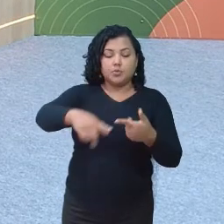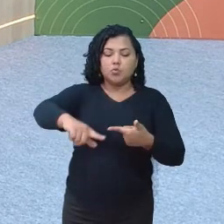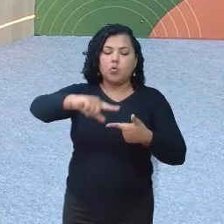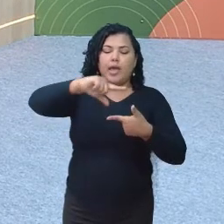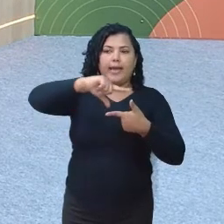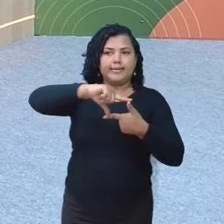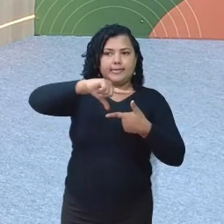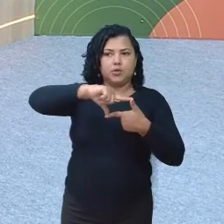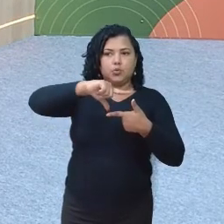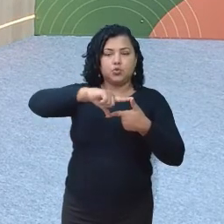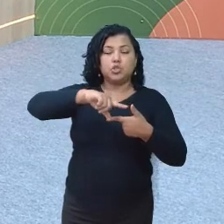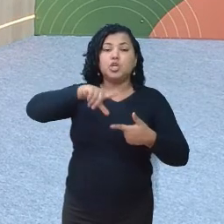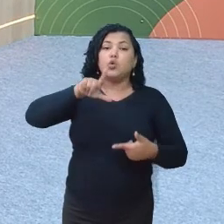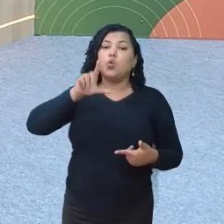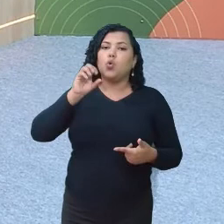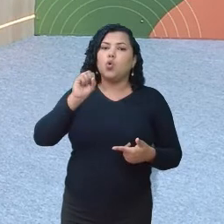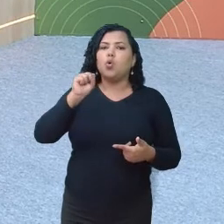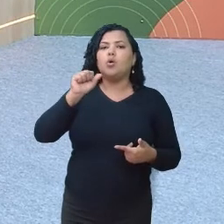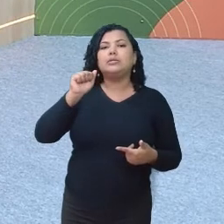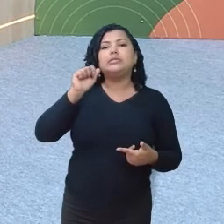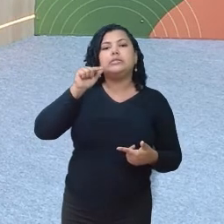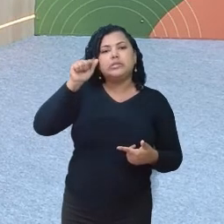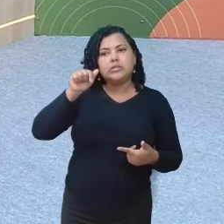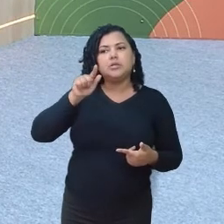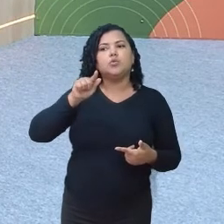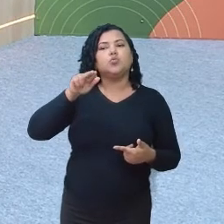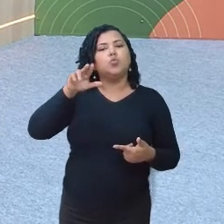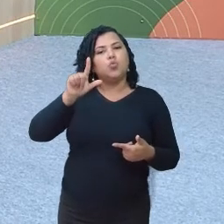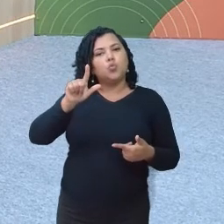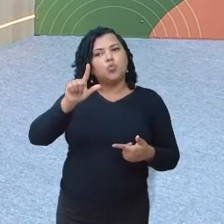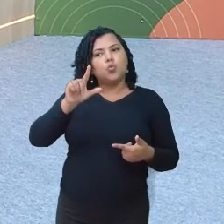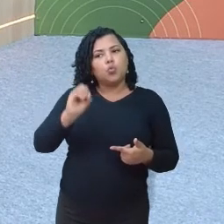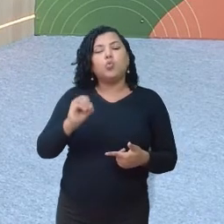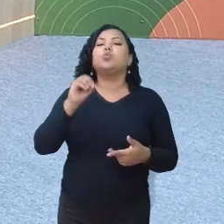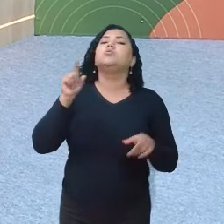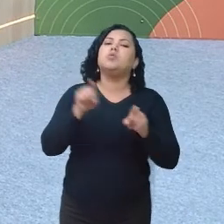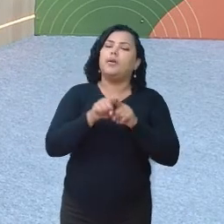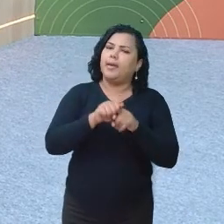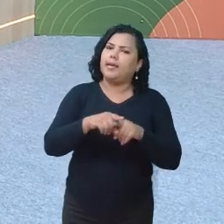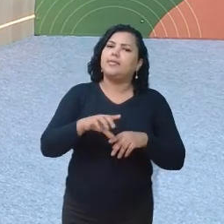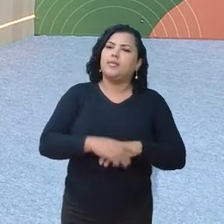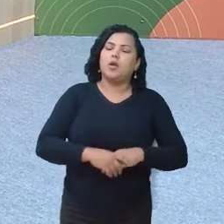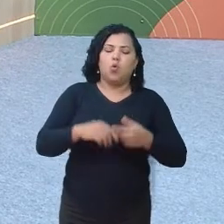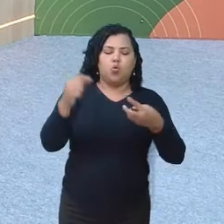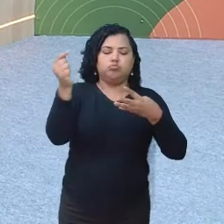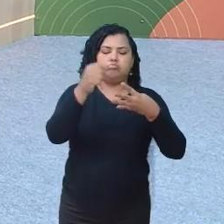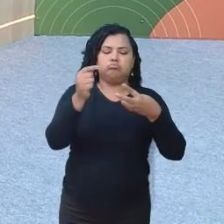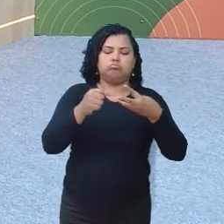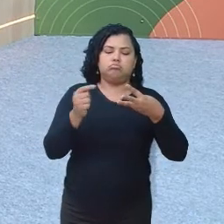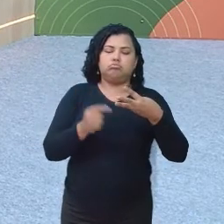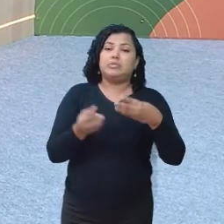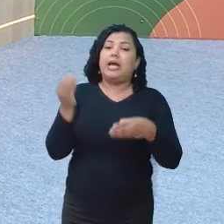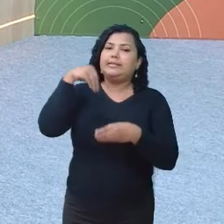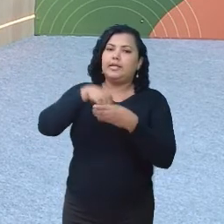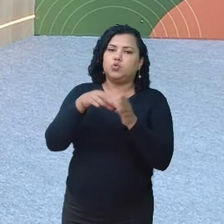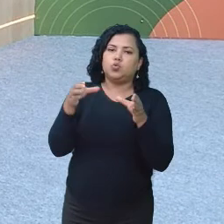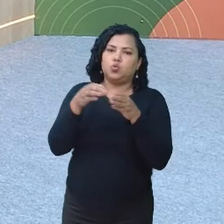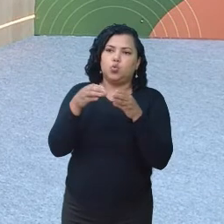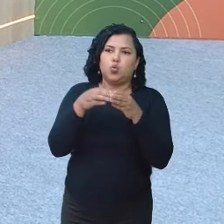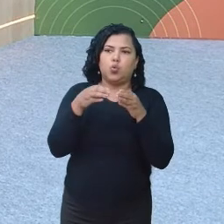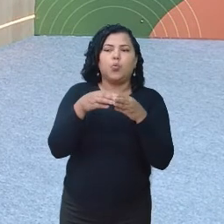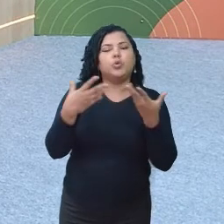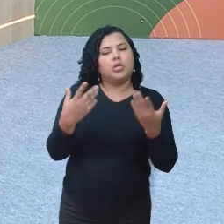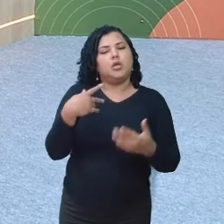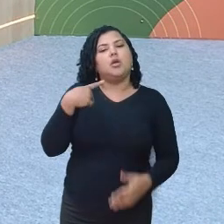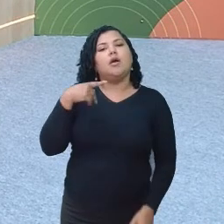certo? Todas essas figuras que a gente dá esse nome aqui são classificados como paralelogramo. Então você